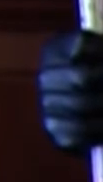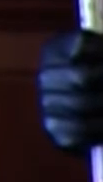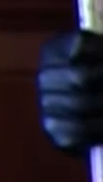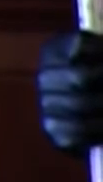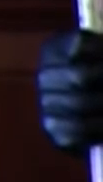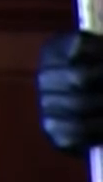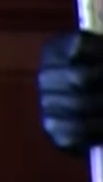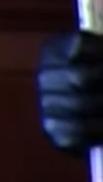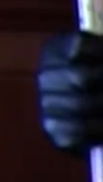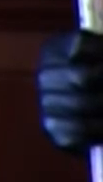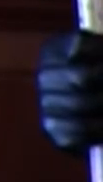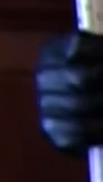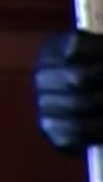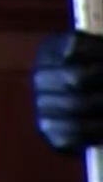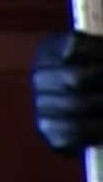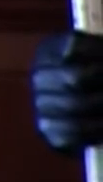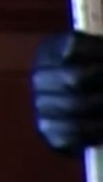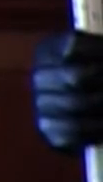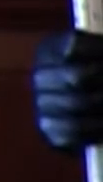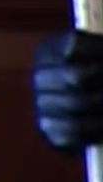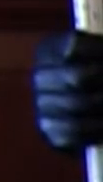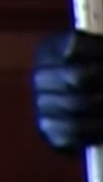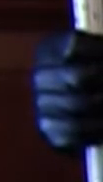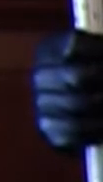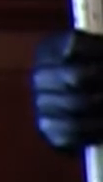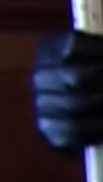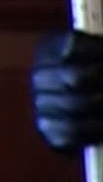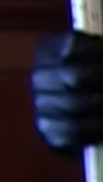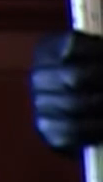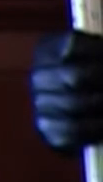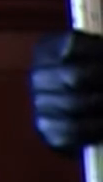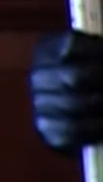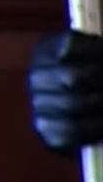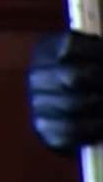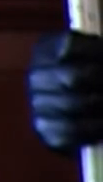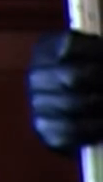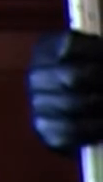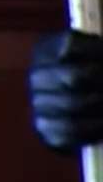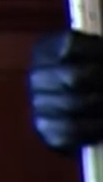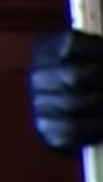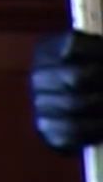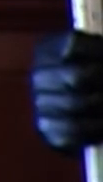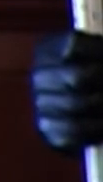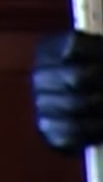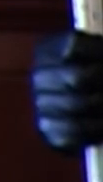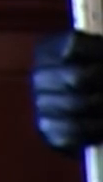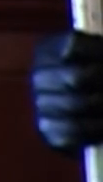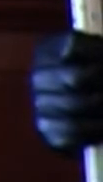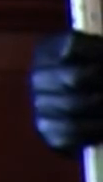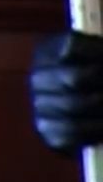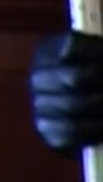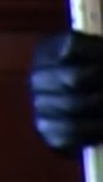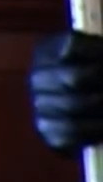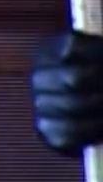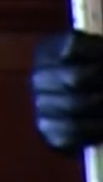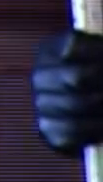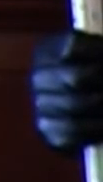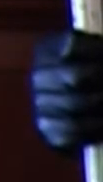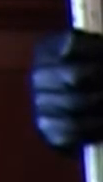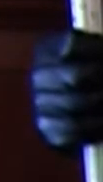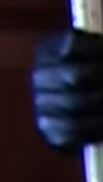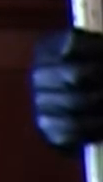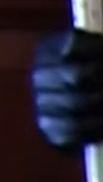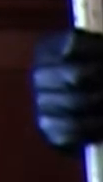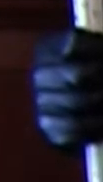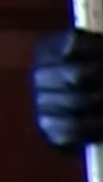Os cidadãos brasileiros merecem ter um poder judiciário que nós somos, sim, capazes de realizar para